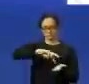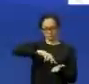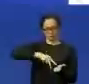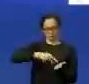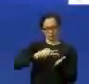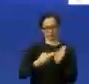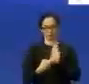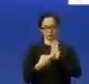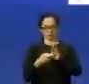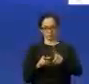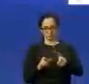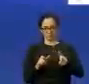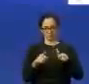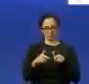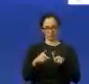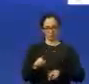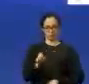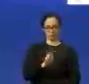tampa dessa panela, né?